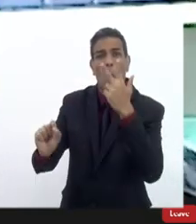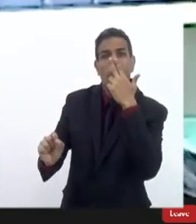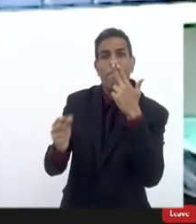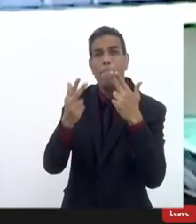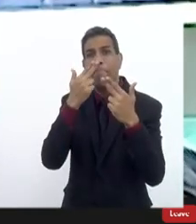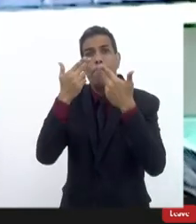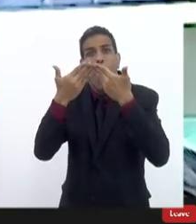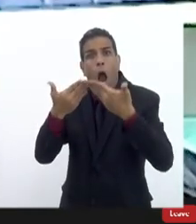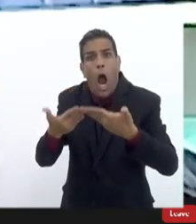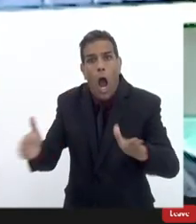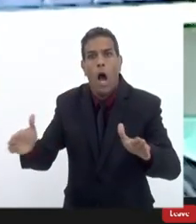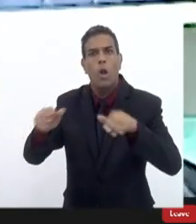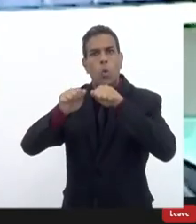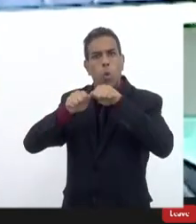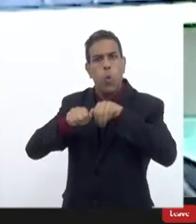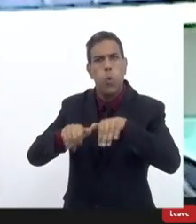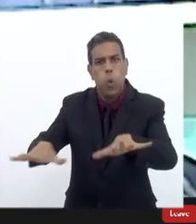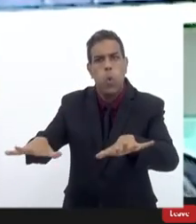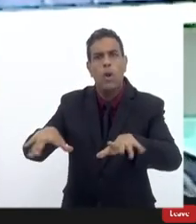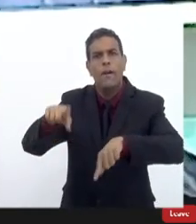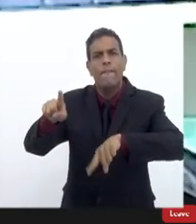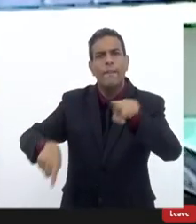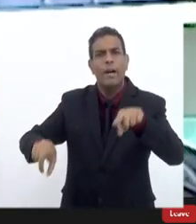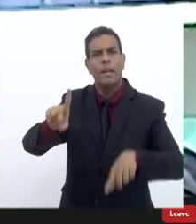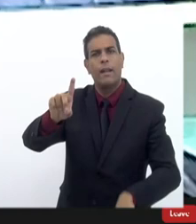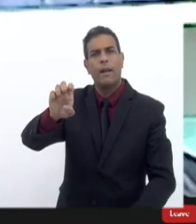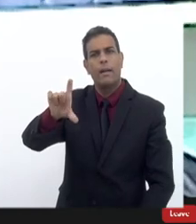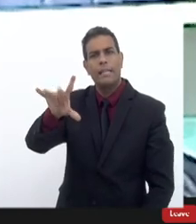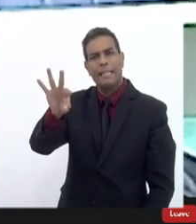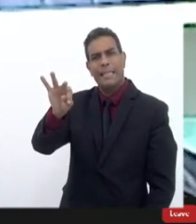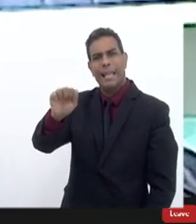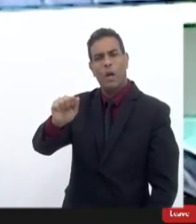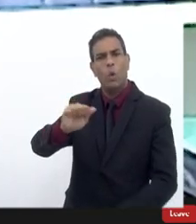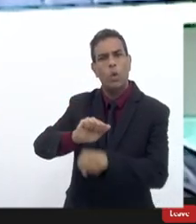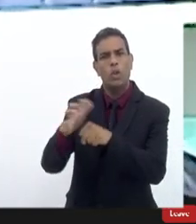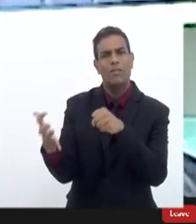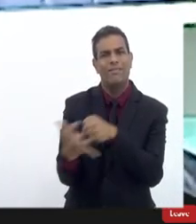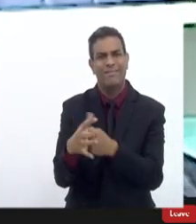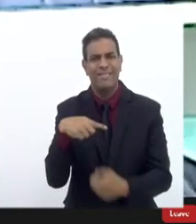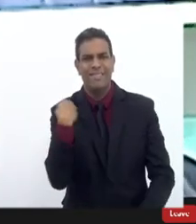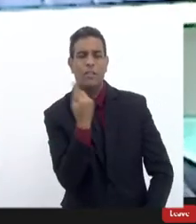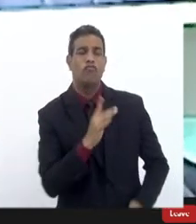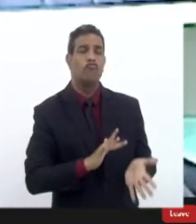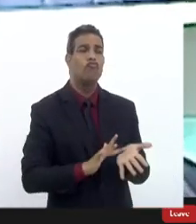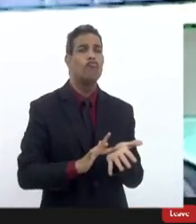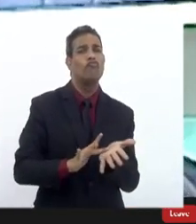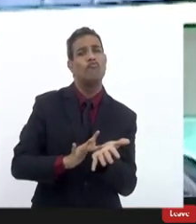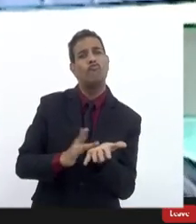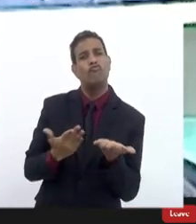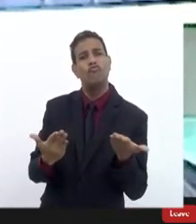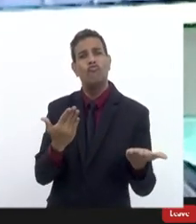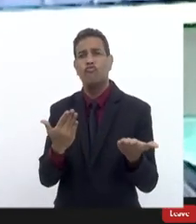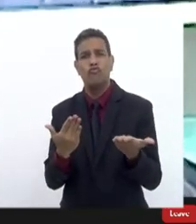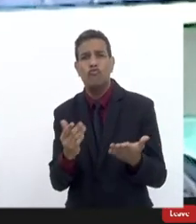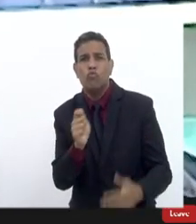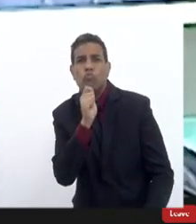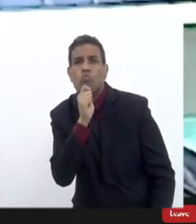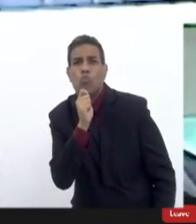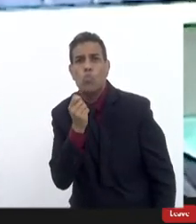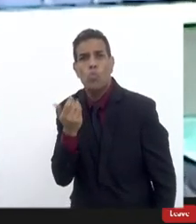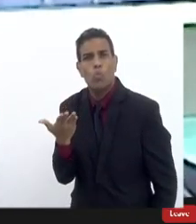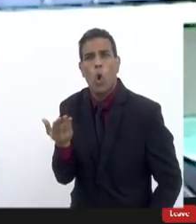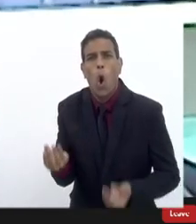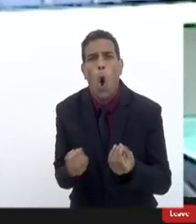da variante Delta. Então, não podemos fingir que isso não está acontecendo.